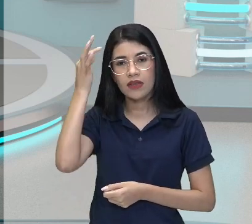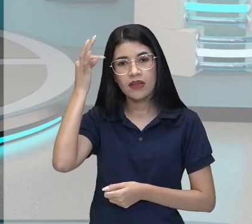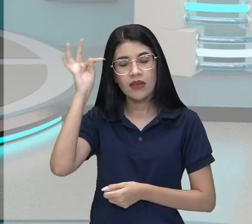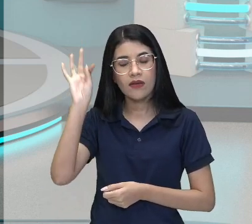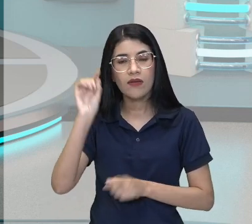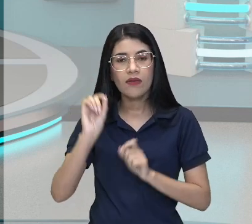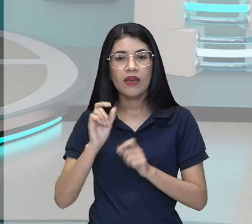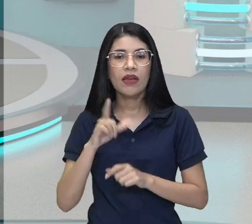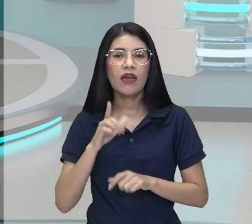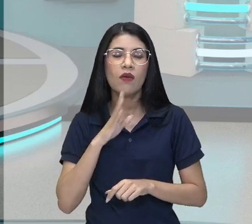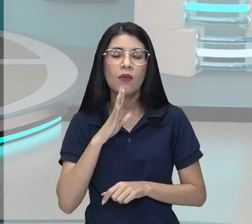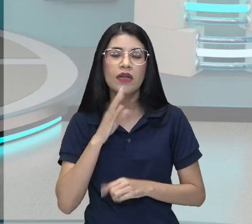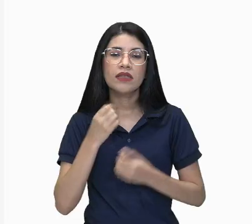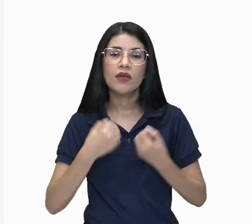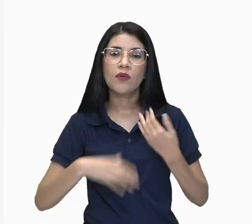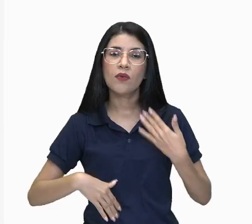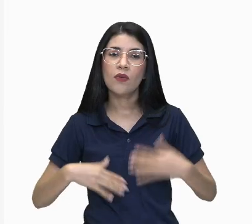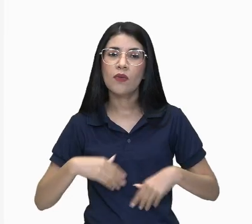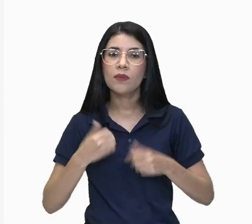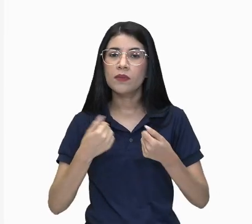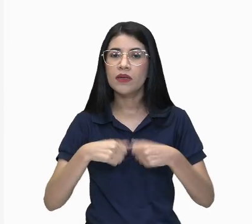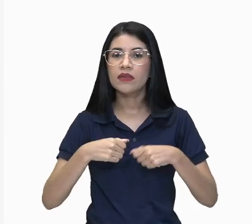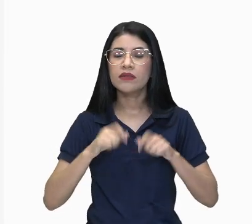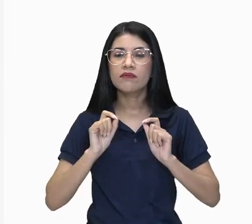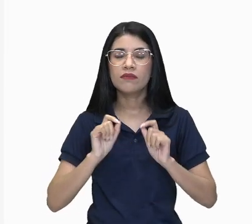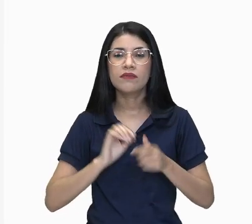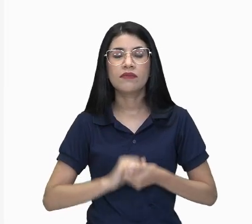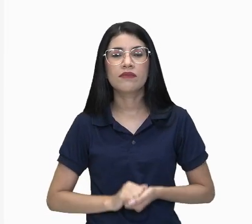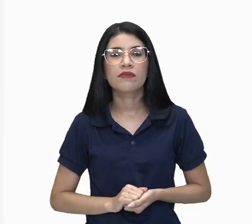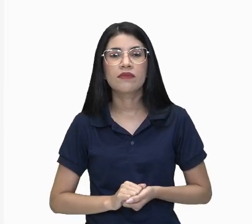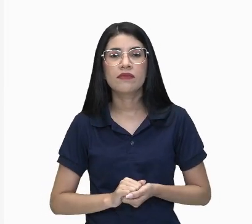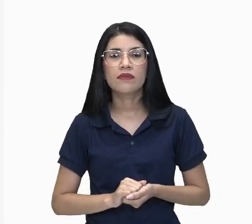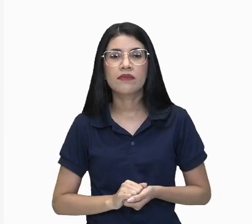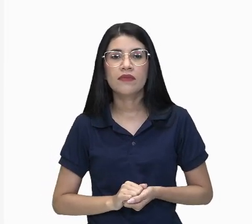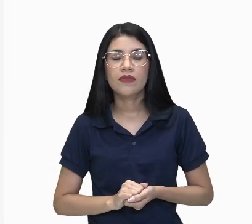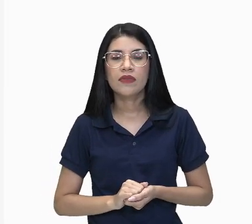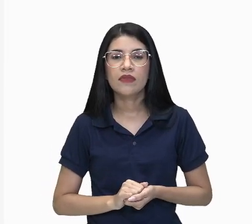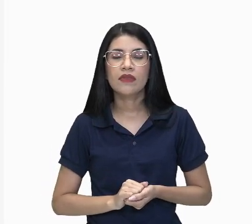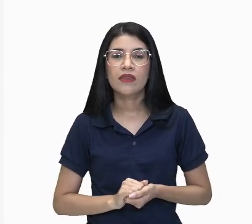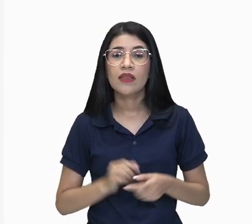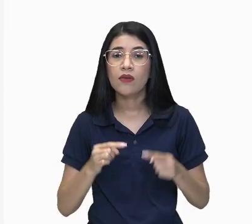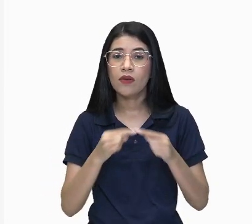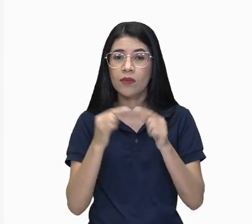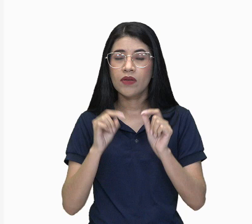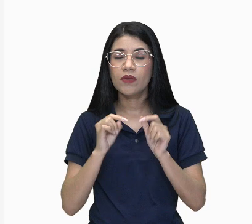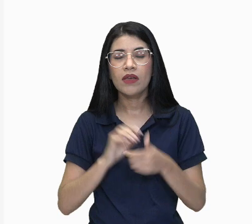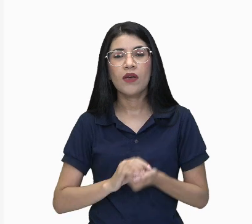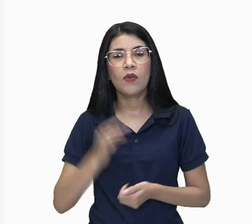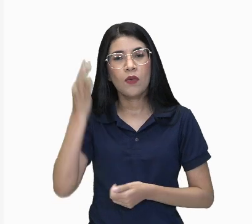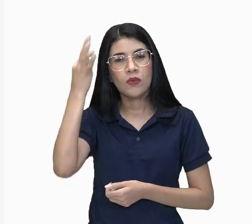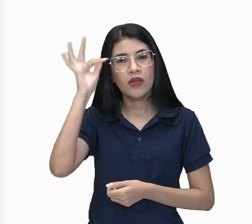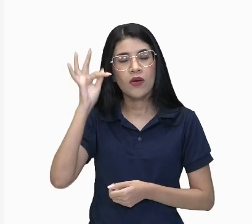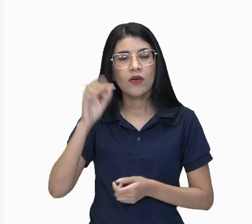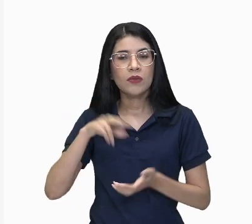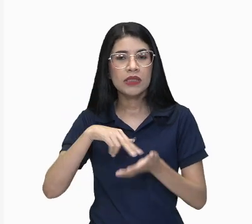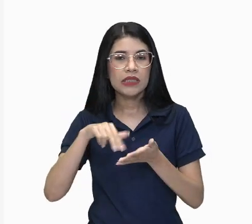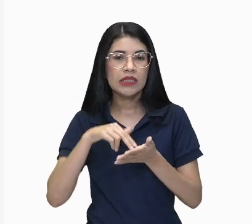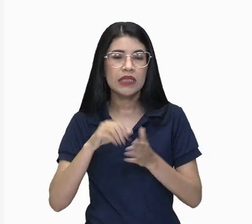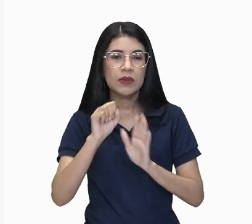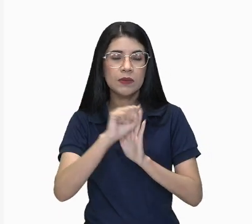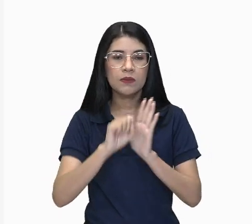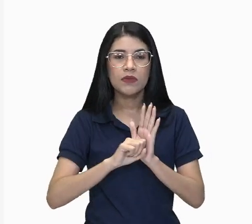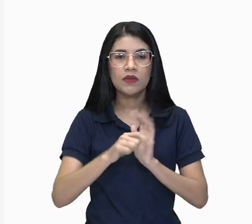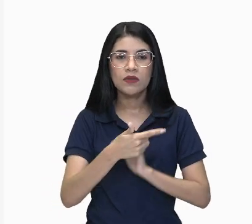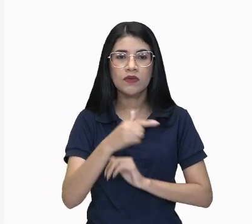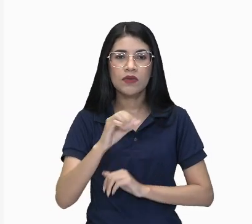em conhecer o corpo. Vamos ver? De acordo com o maior teórico de dança do século XX, Laban,